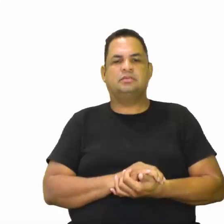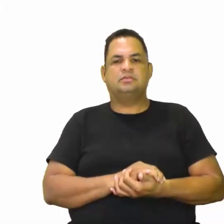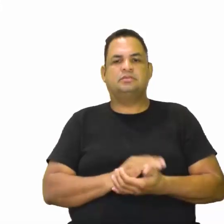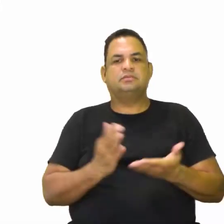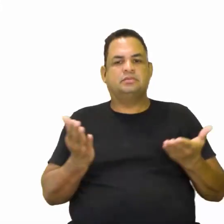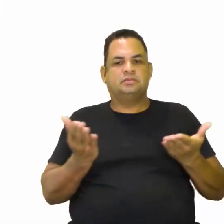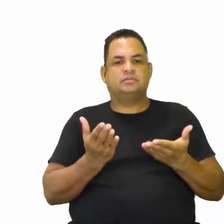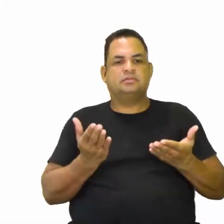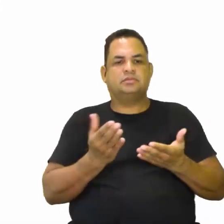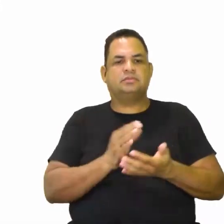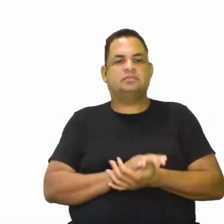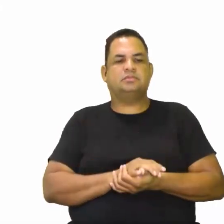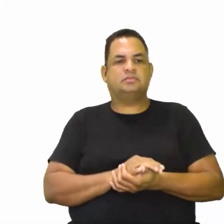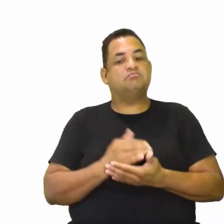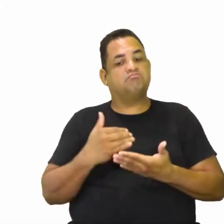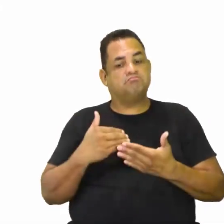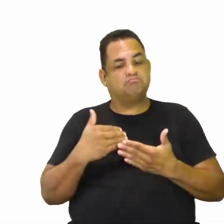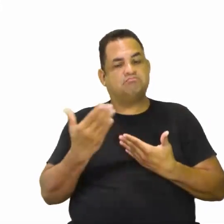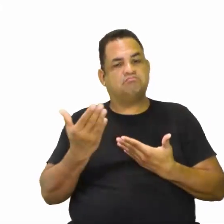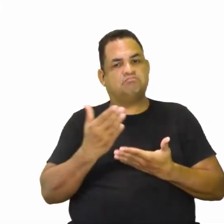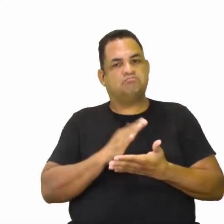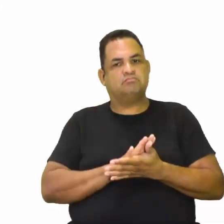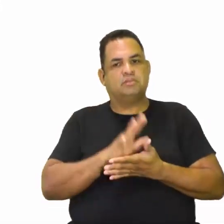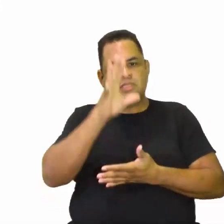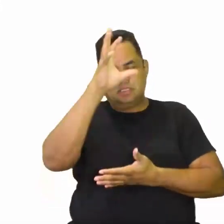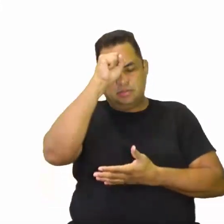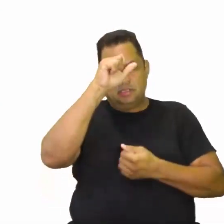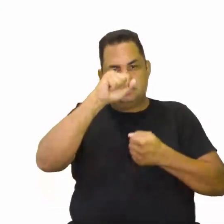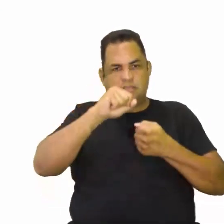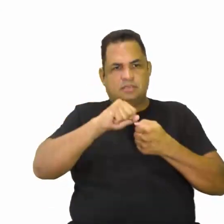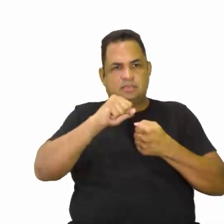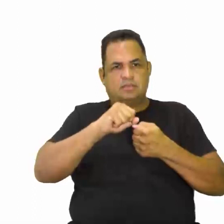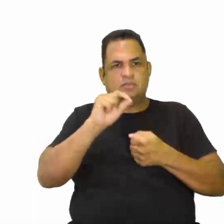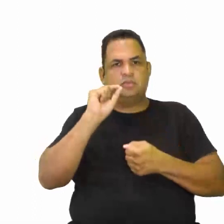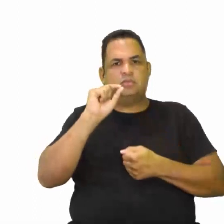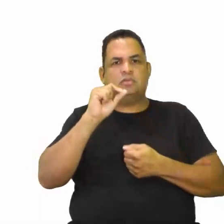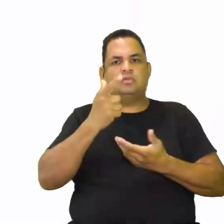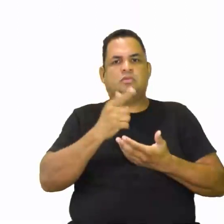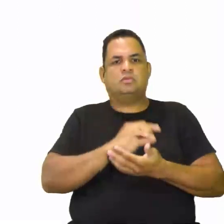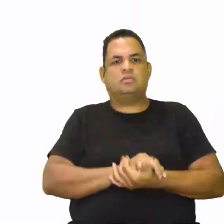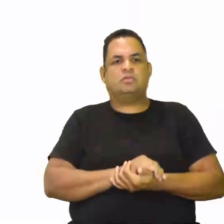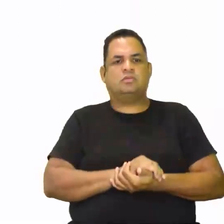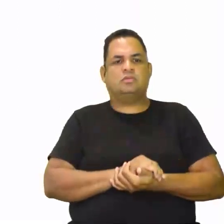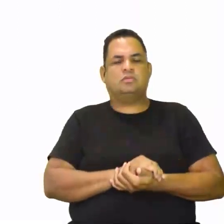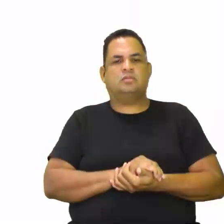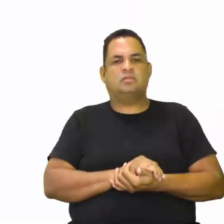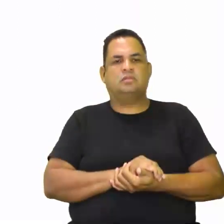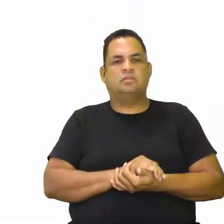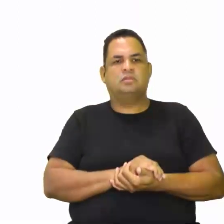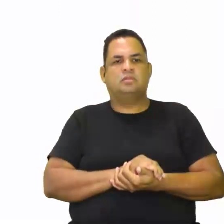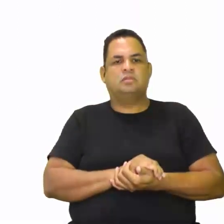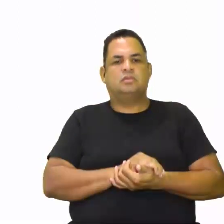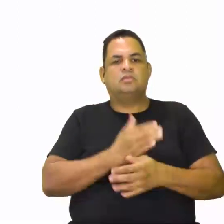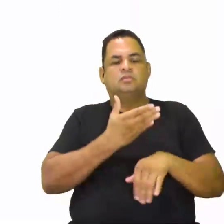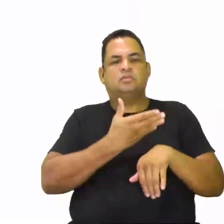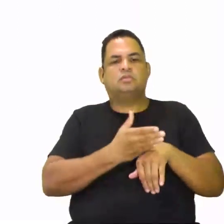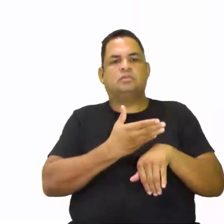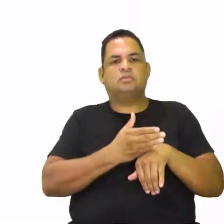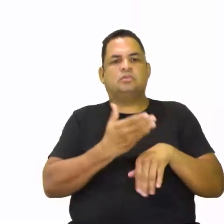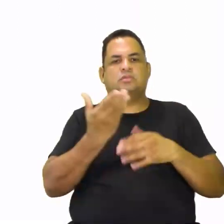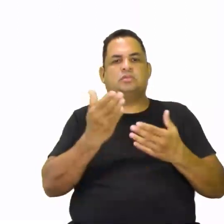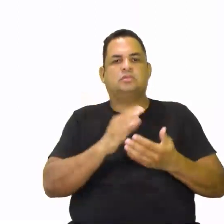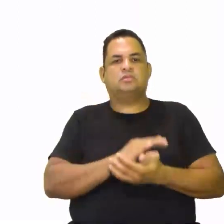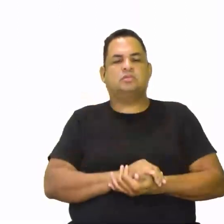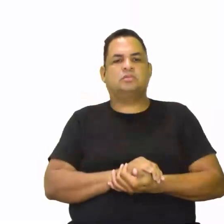nada melhor agora do que partirmos para um aprender fazendo. O que é isso? É um exercício para você